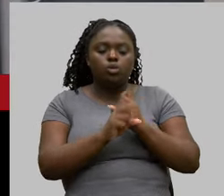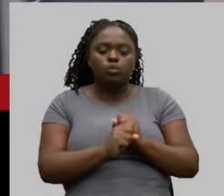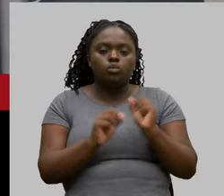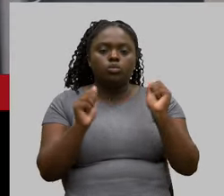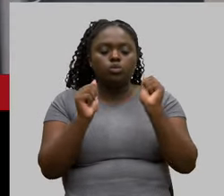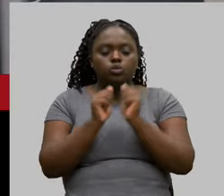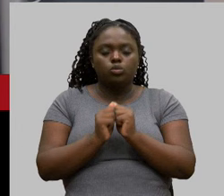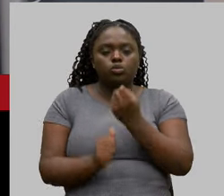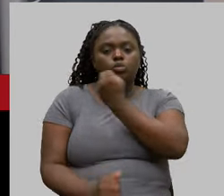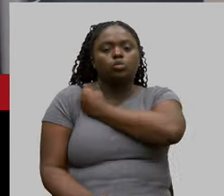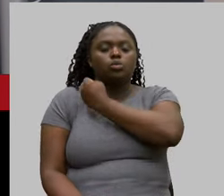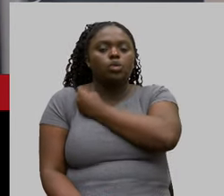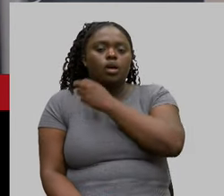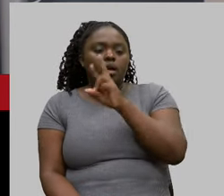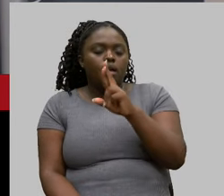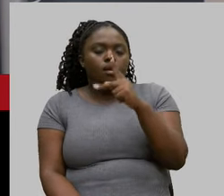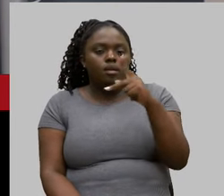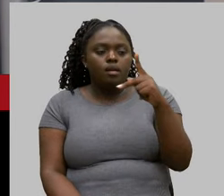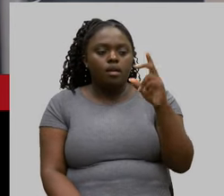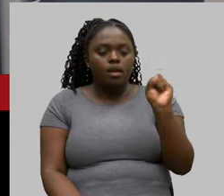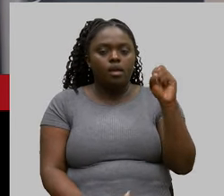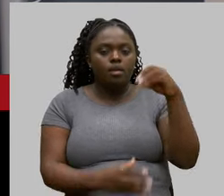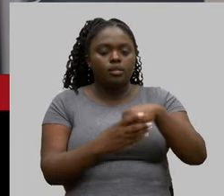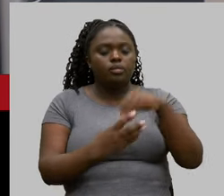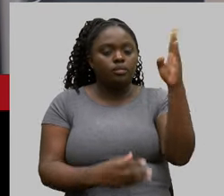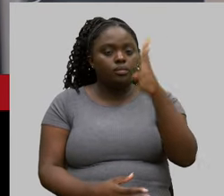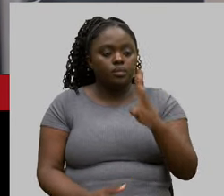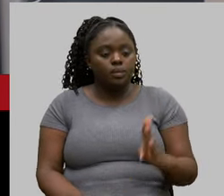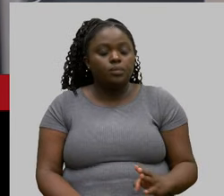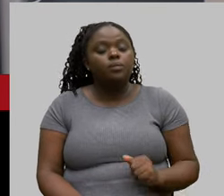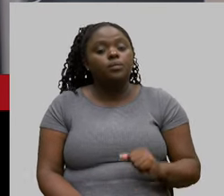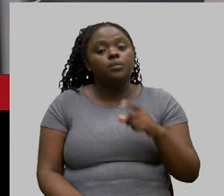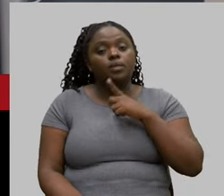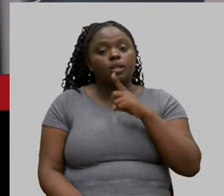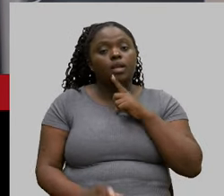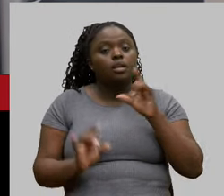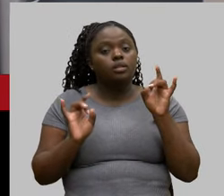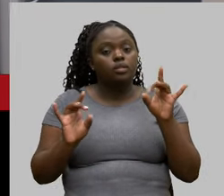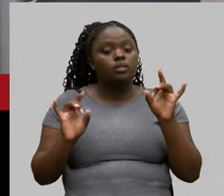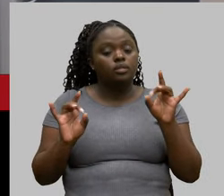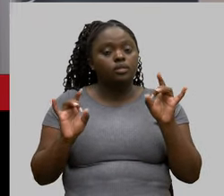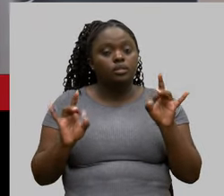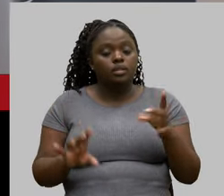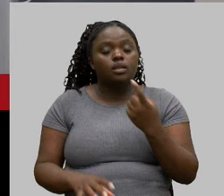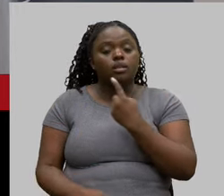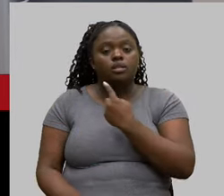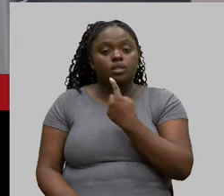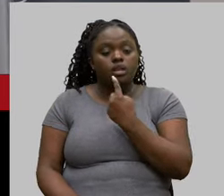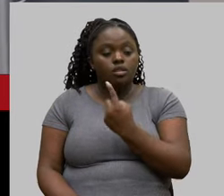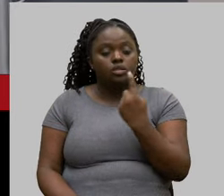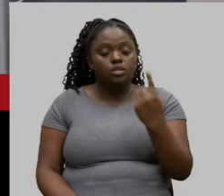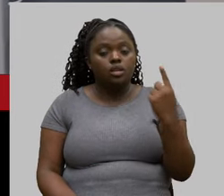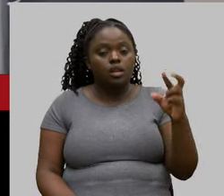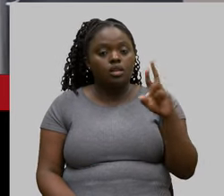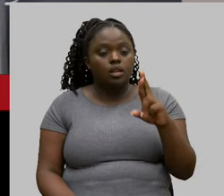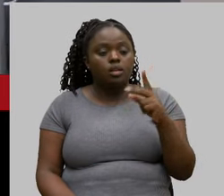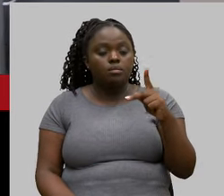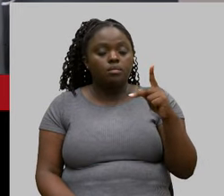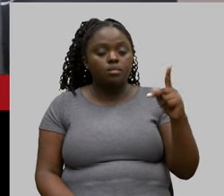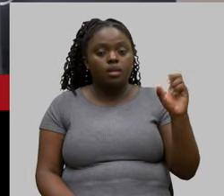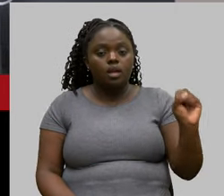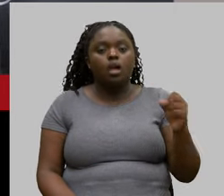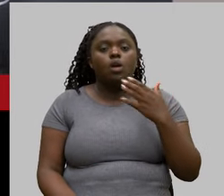rpps existentes no Brasil apesar da especificidade de cada rpps quais os